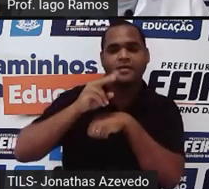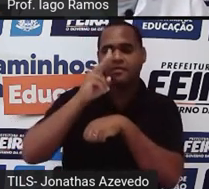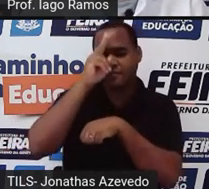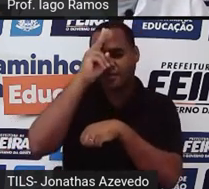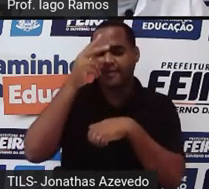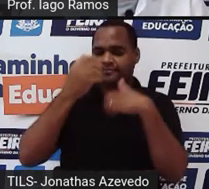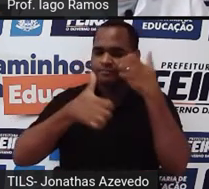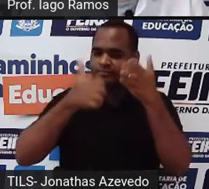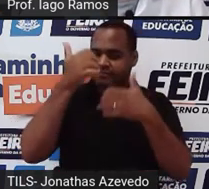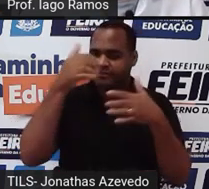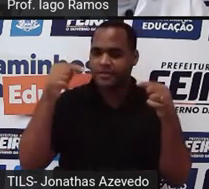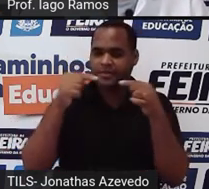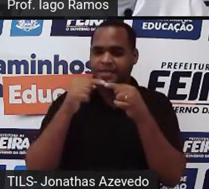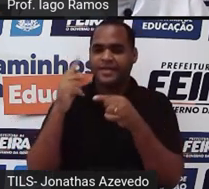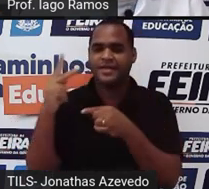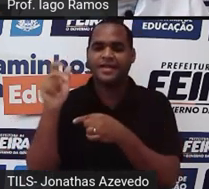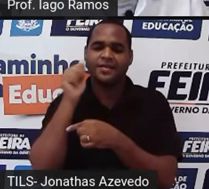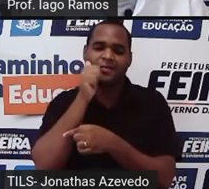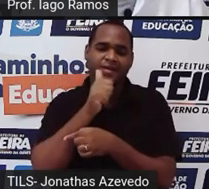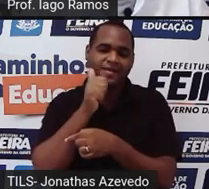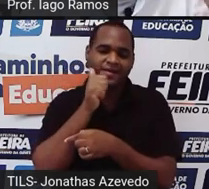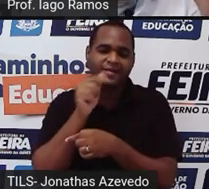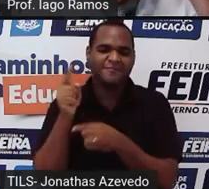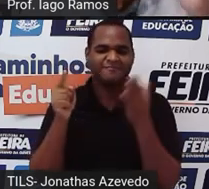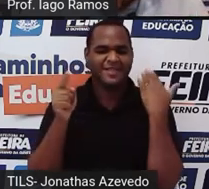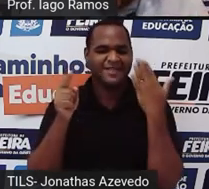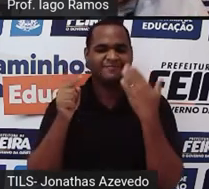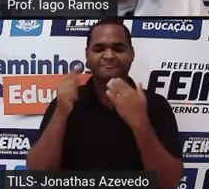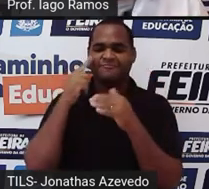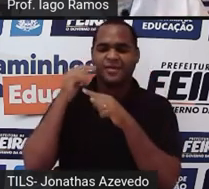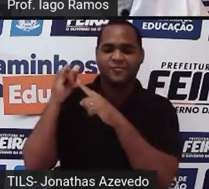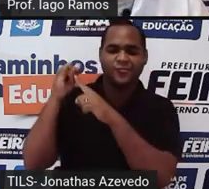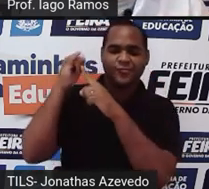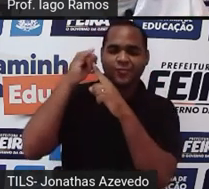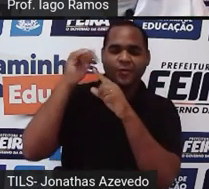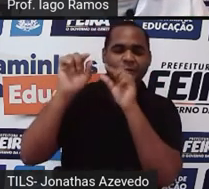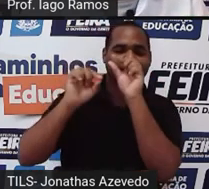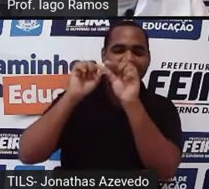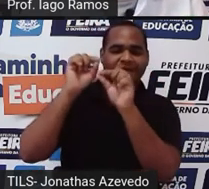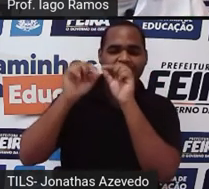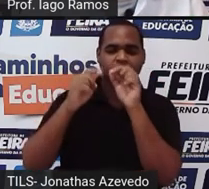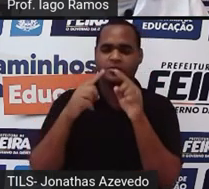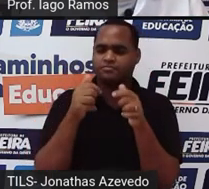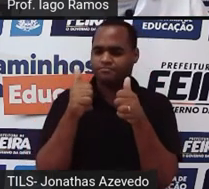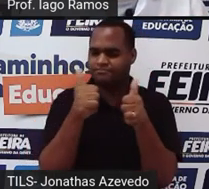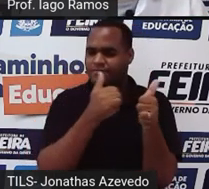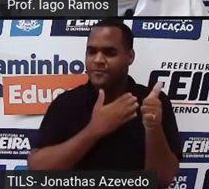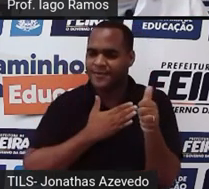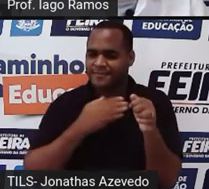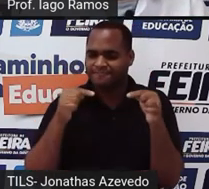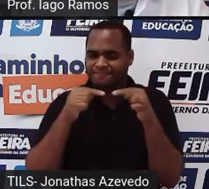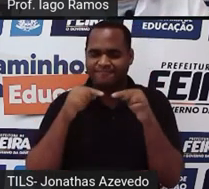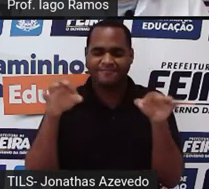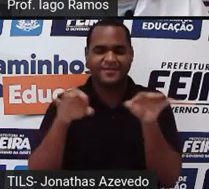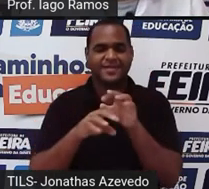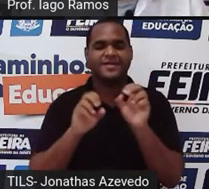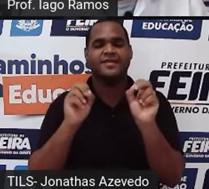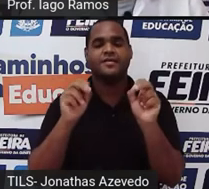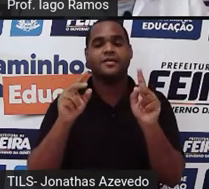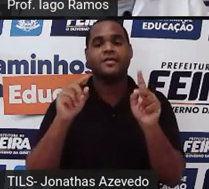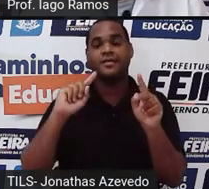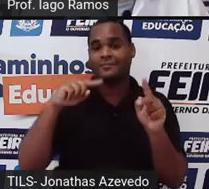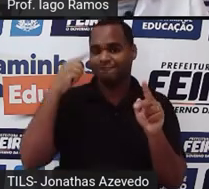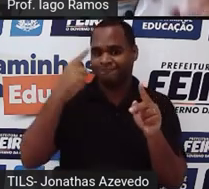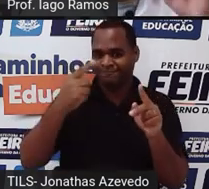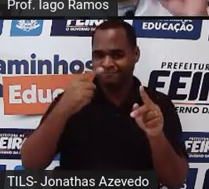né, da Catherine Johnson. Espero que você tenha curtido a nossa aula. A gente vai ficar por aqui, tá bom? Desde já, até a